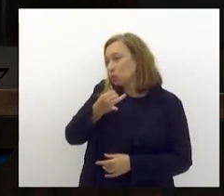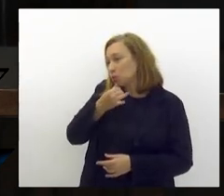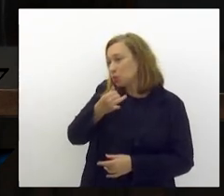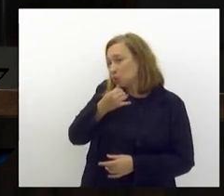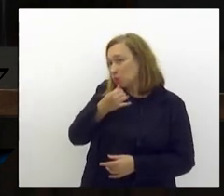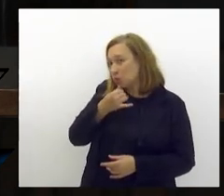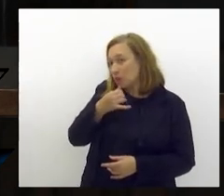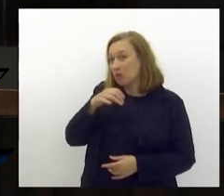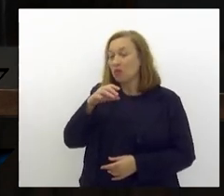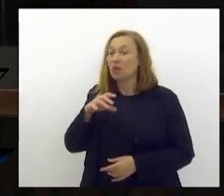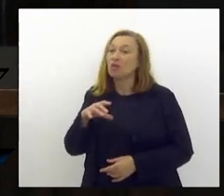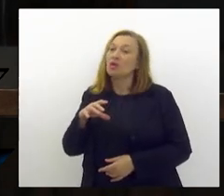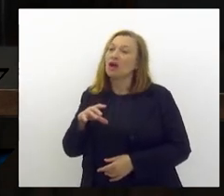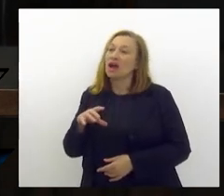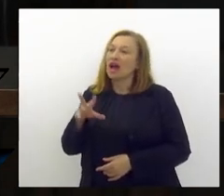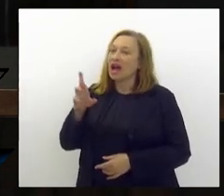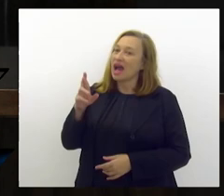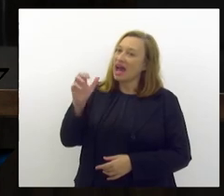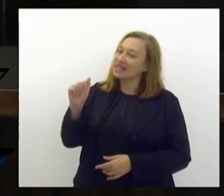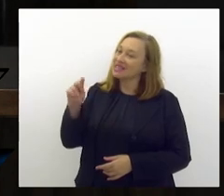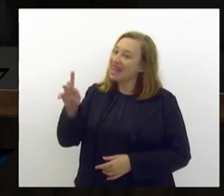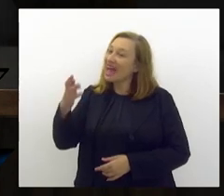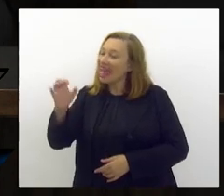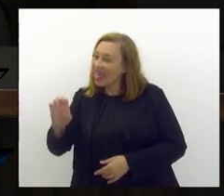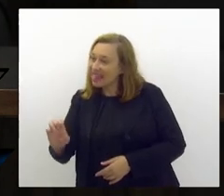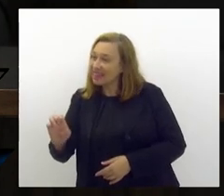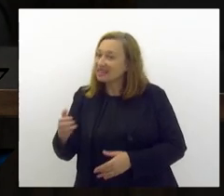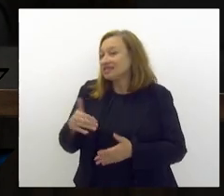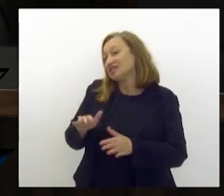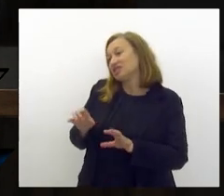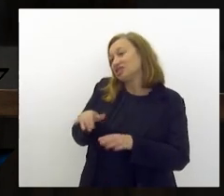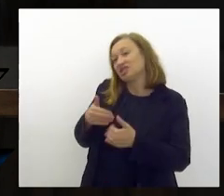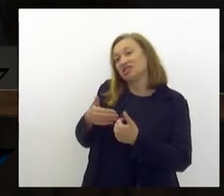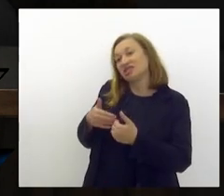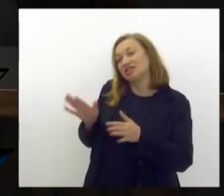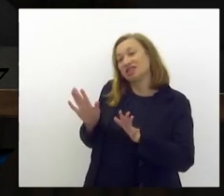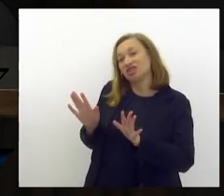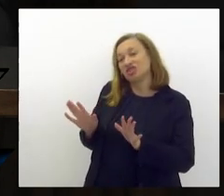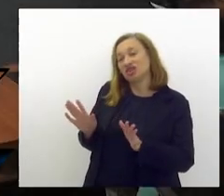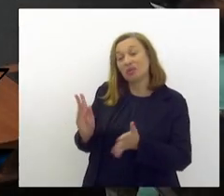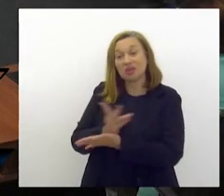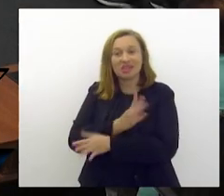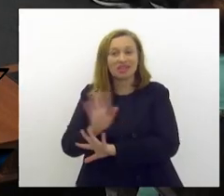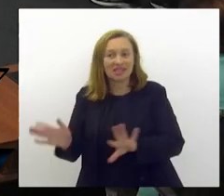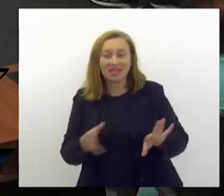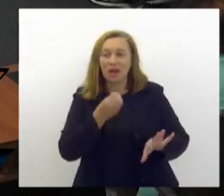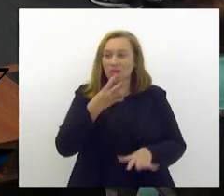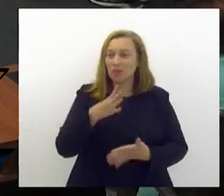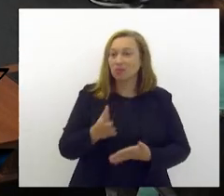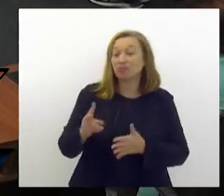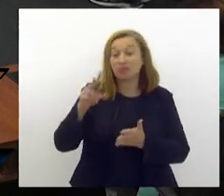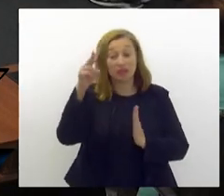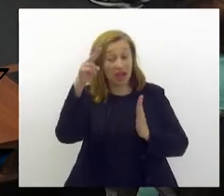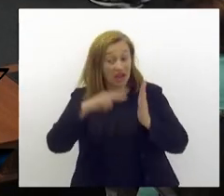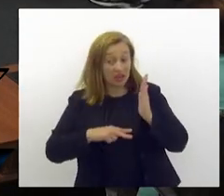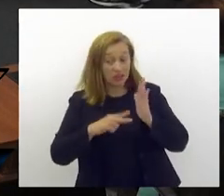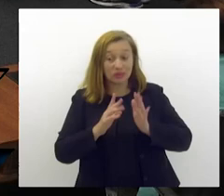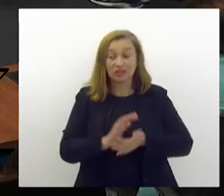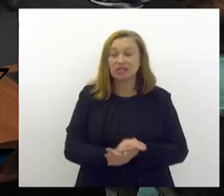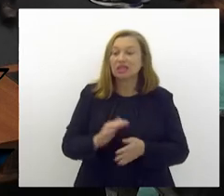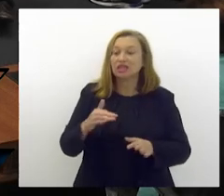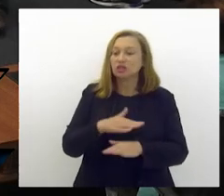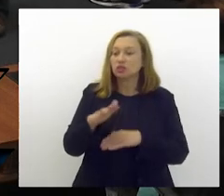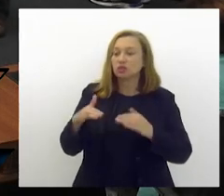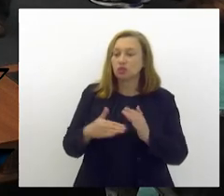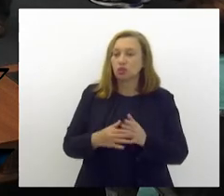Arrascaeta no Flamengo, a gente às vezes deixa a bola passar. Tá bom. Então eu vou fazer a leitura. Todas